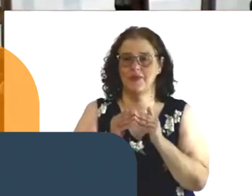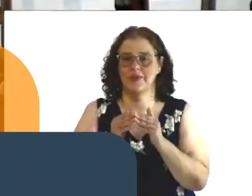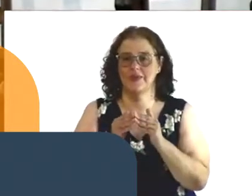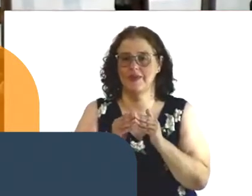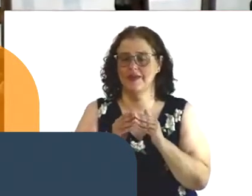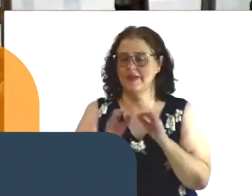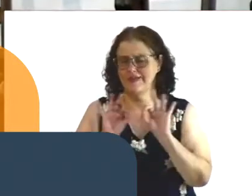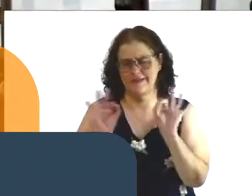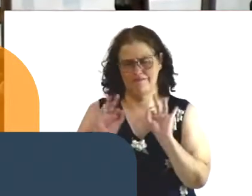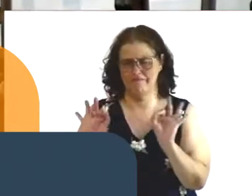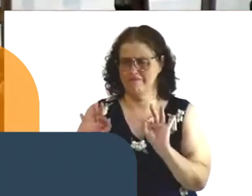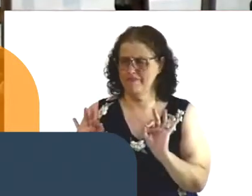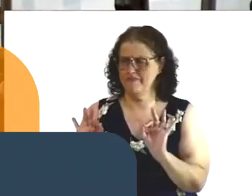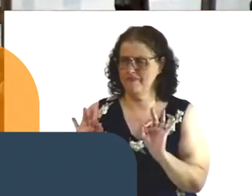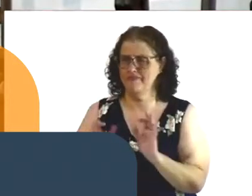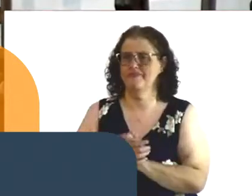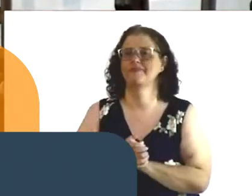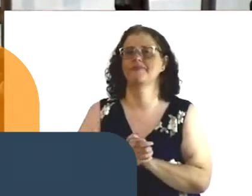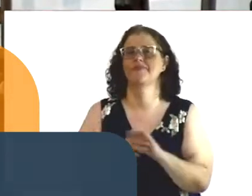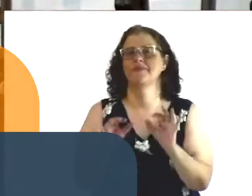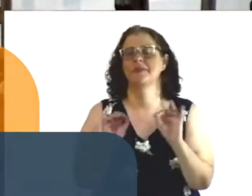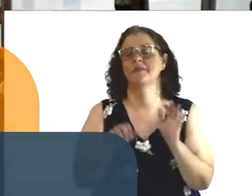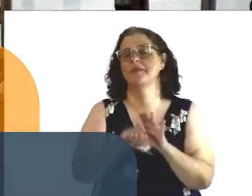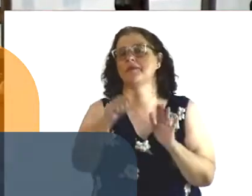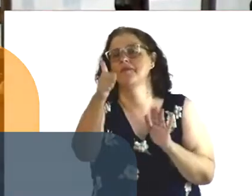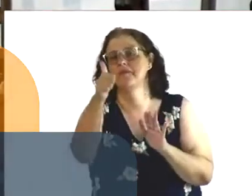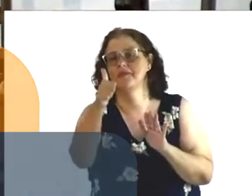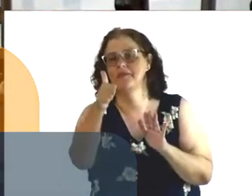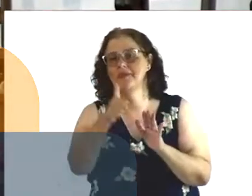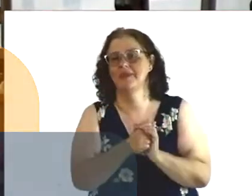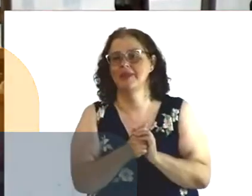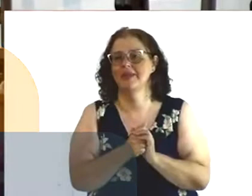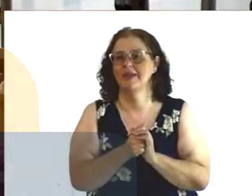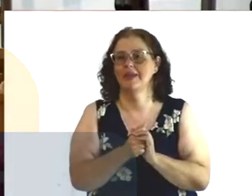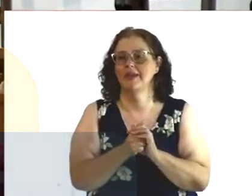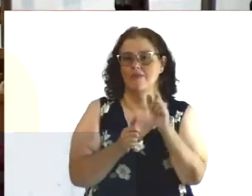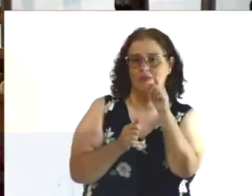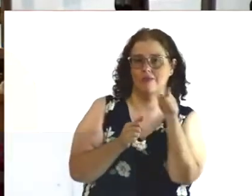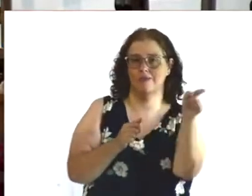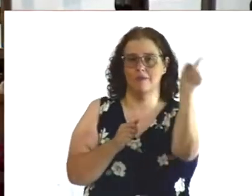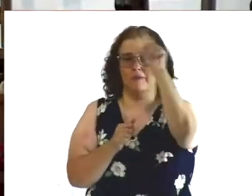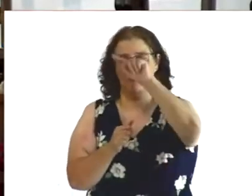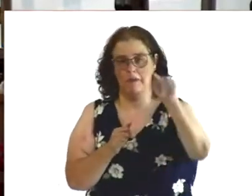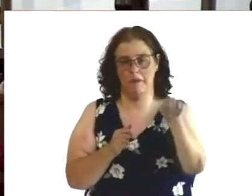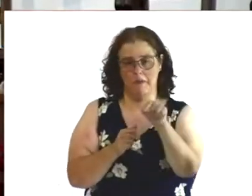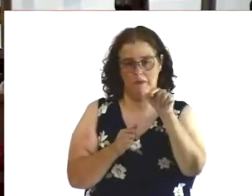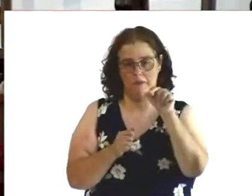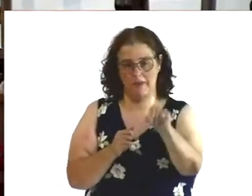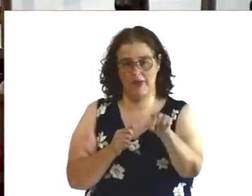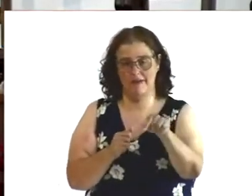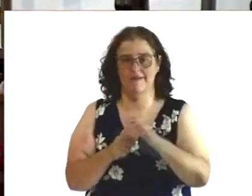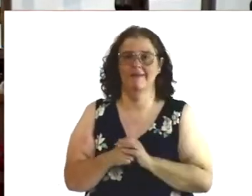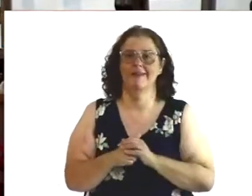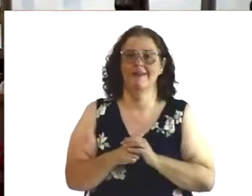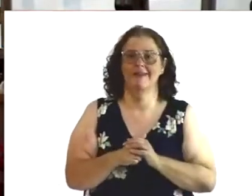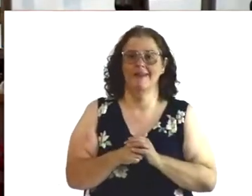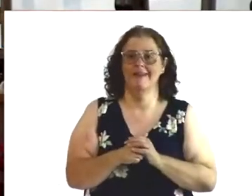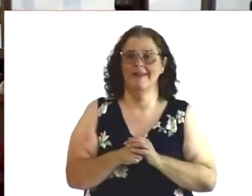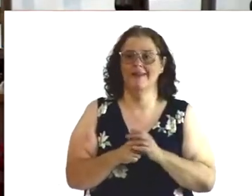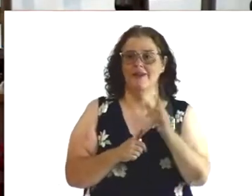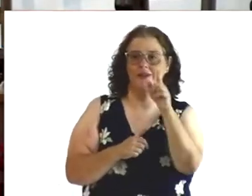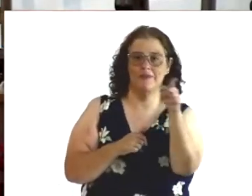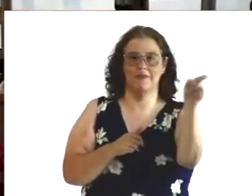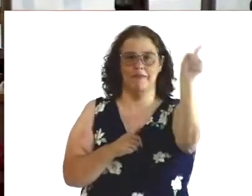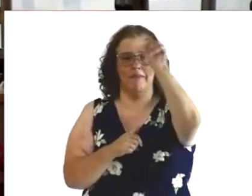muito simples. Primeiro, é um ponto de interrogação. Alguns dos desenhos que eu tenho sugerido começam com um